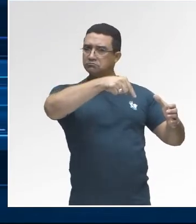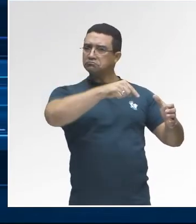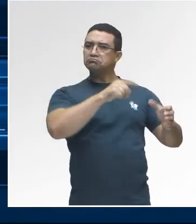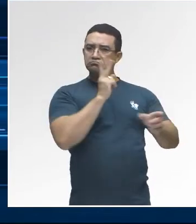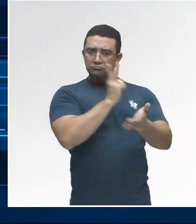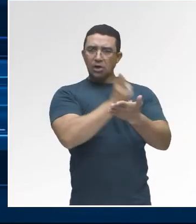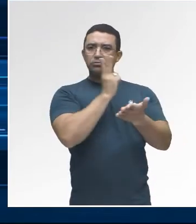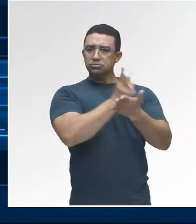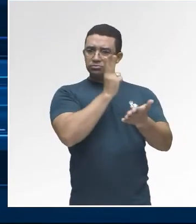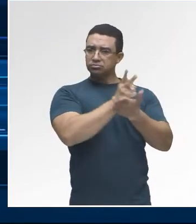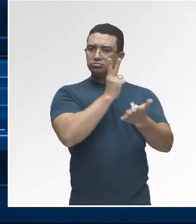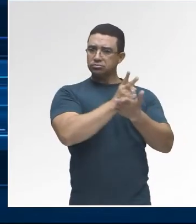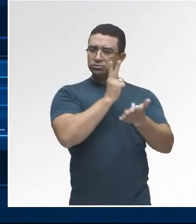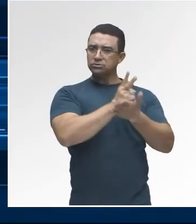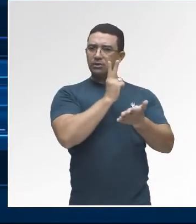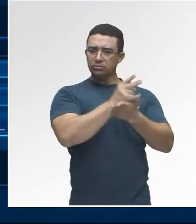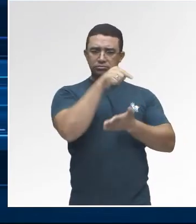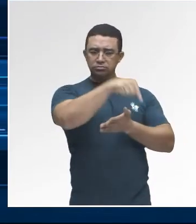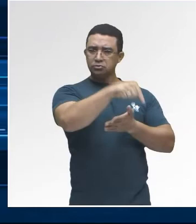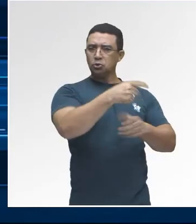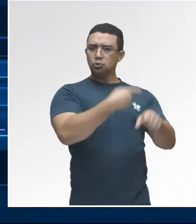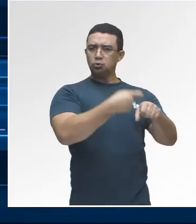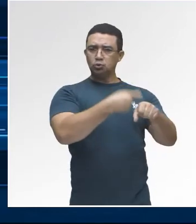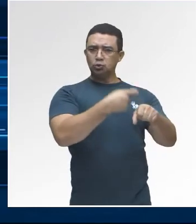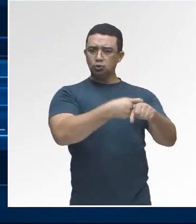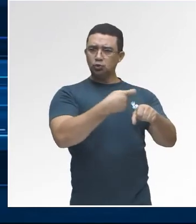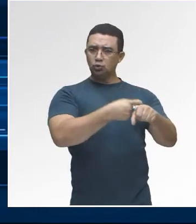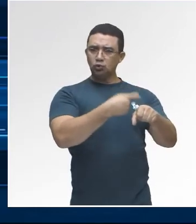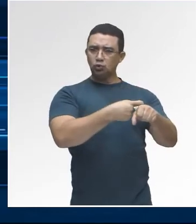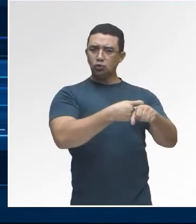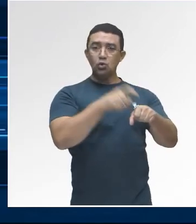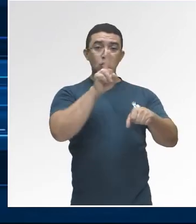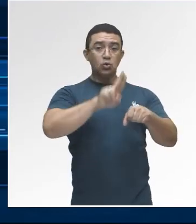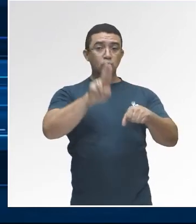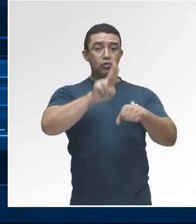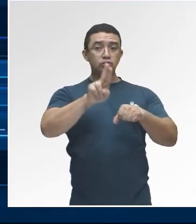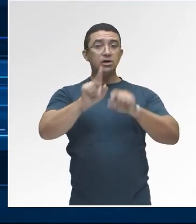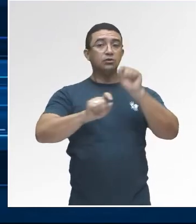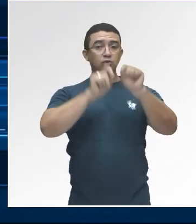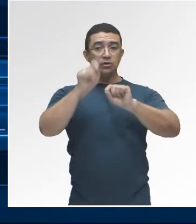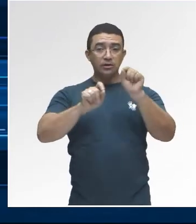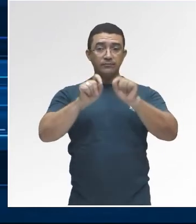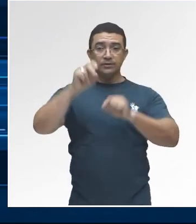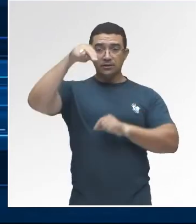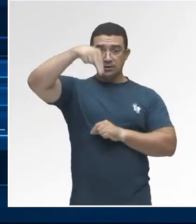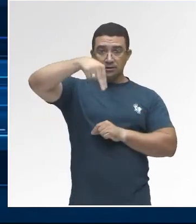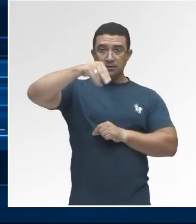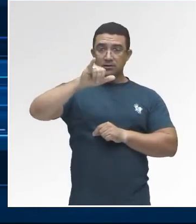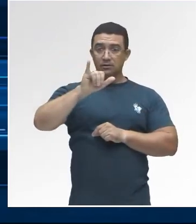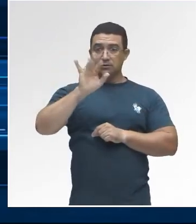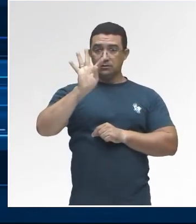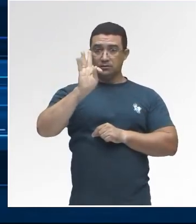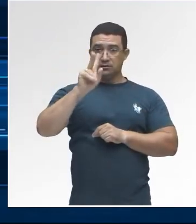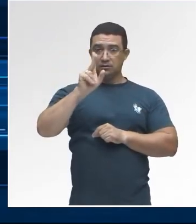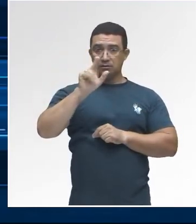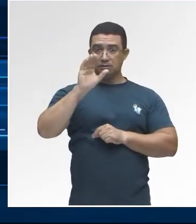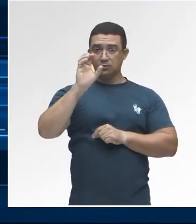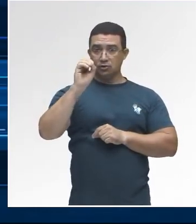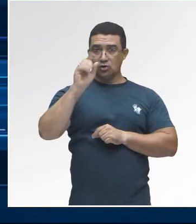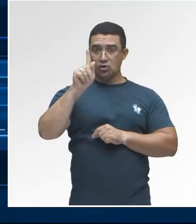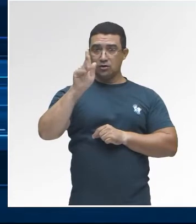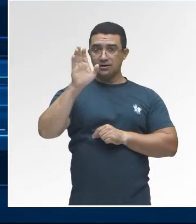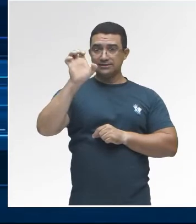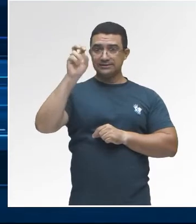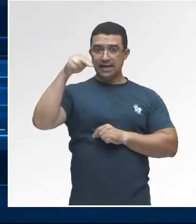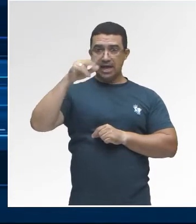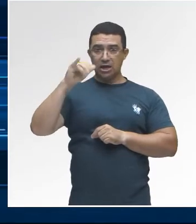nitrogênio líquido. Então, eles são congelados utilizando o nitrogênio líquido. E aqui abaixo tem